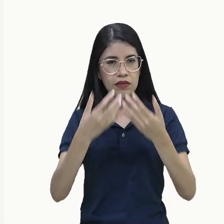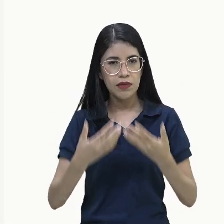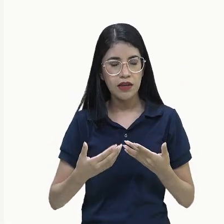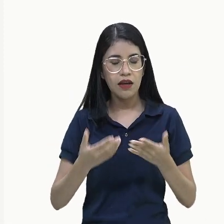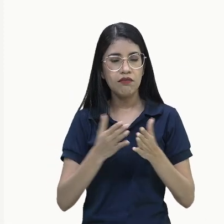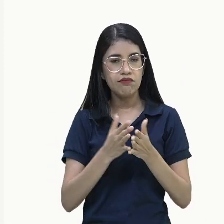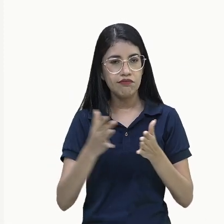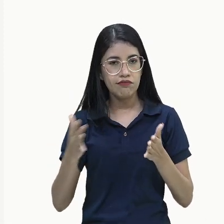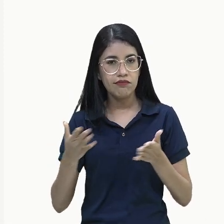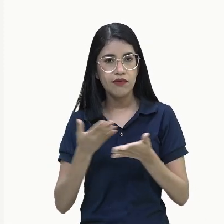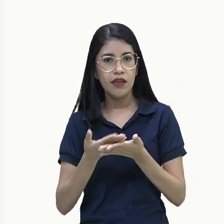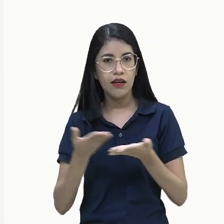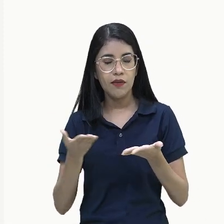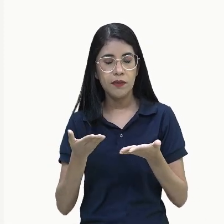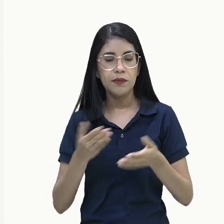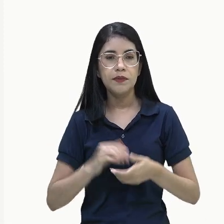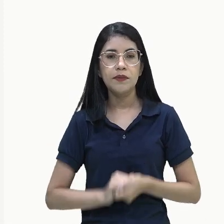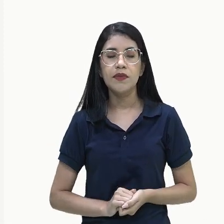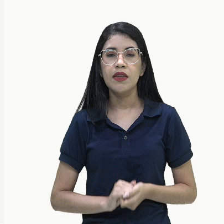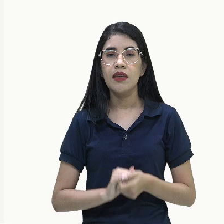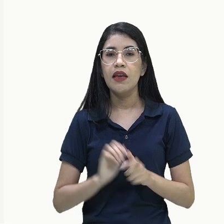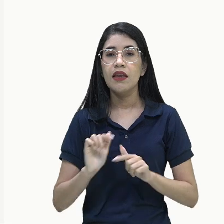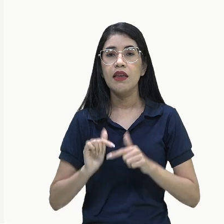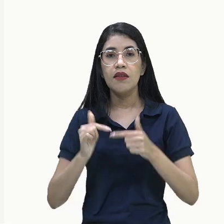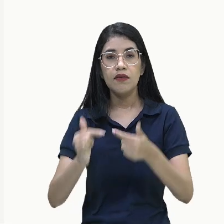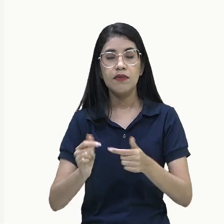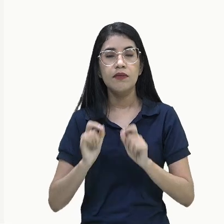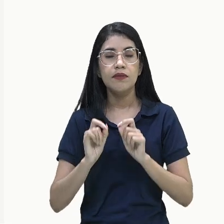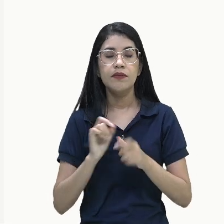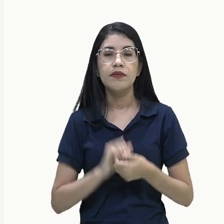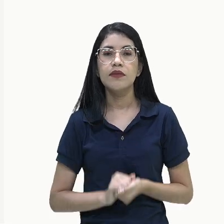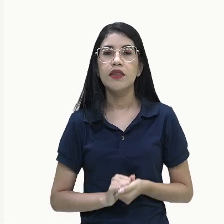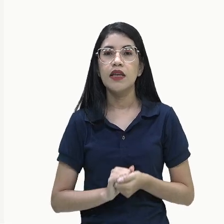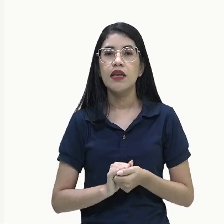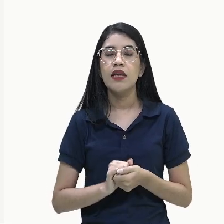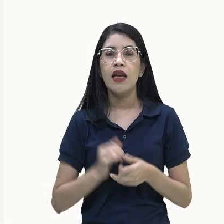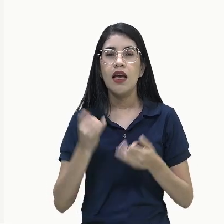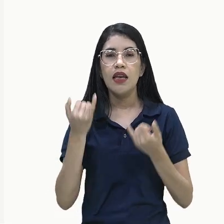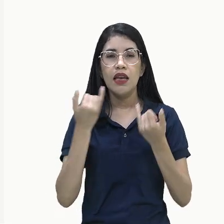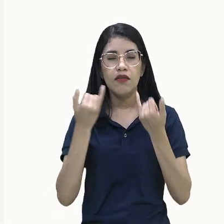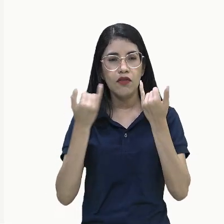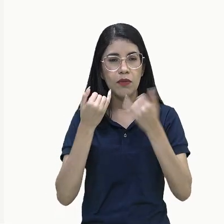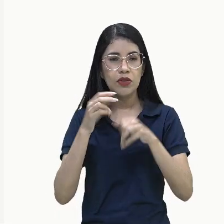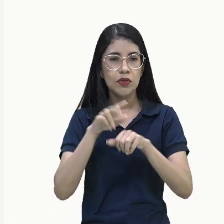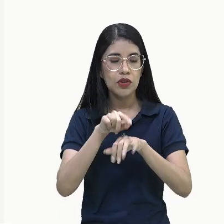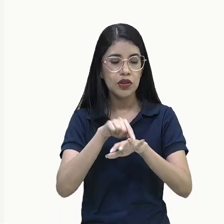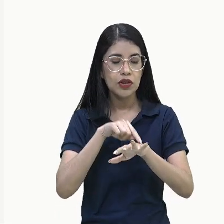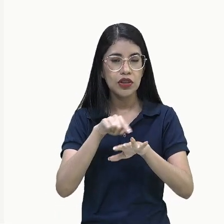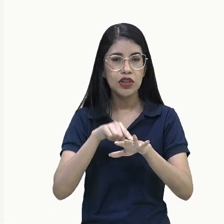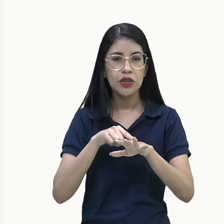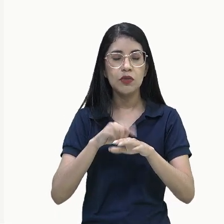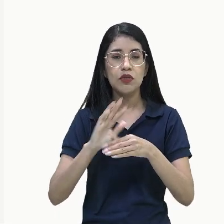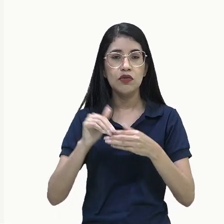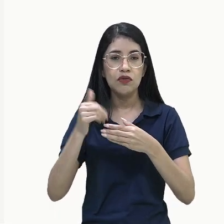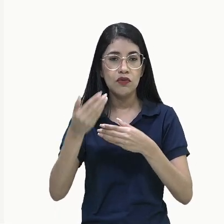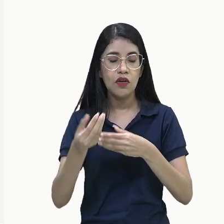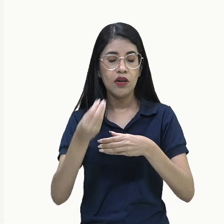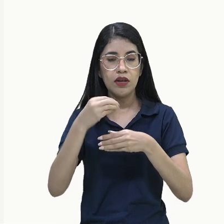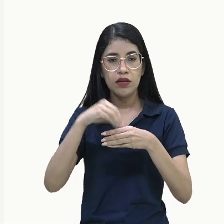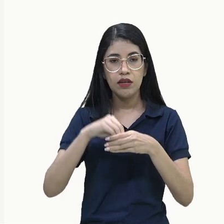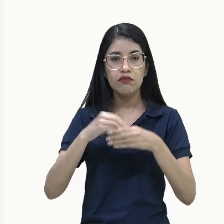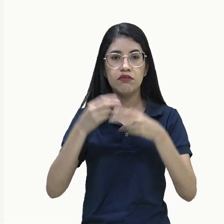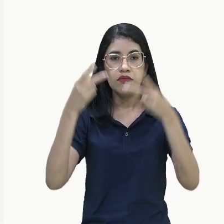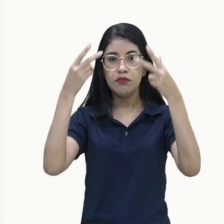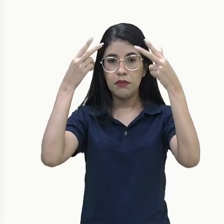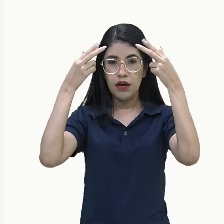na nossa aula, que é responsável por receber e transmitir estímulos do meio interno e